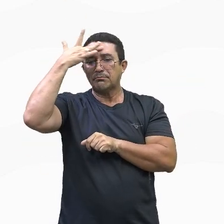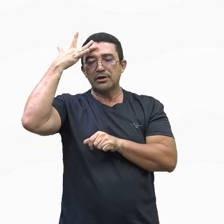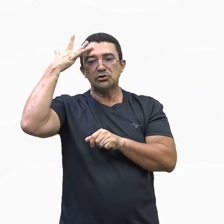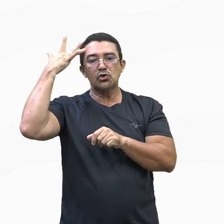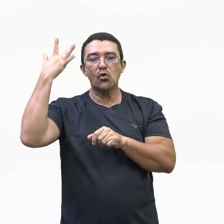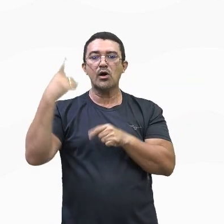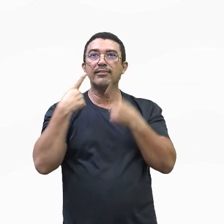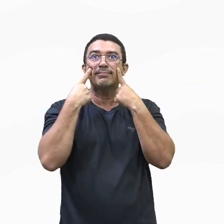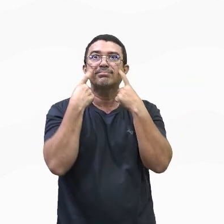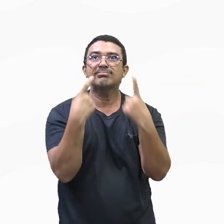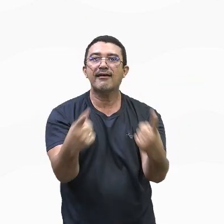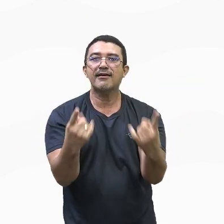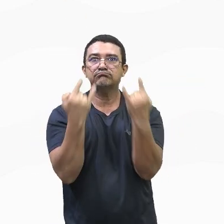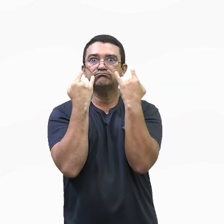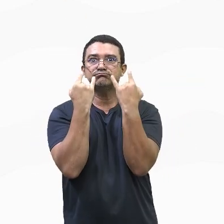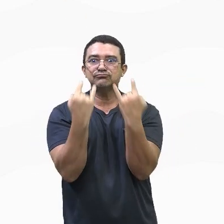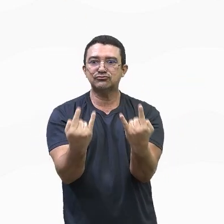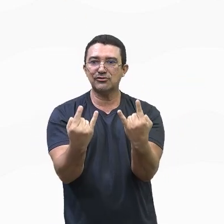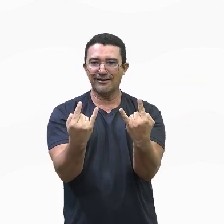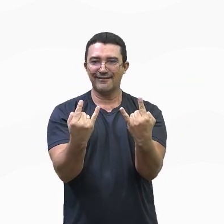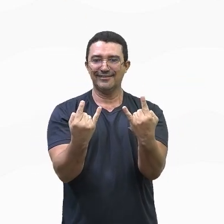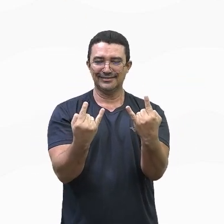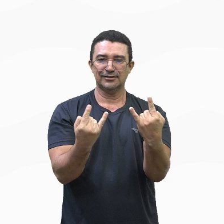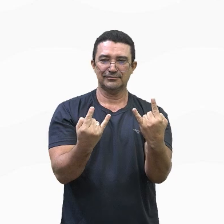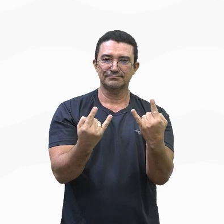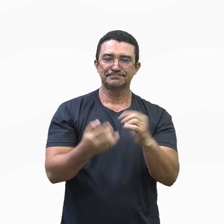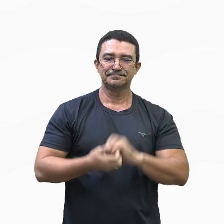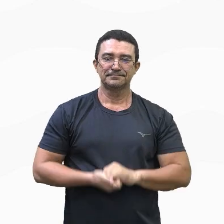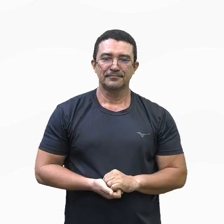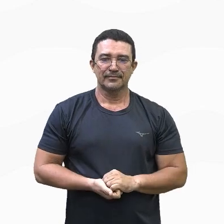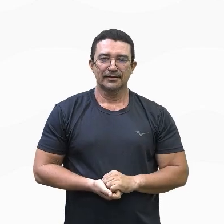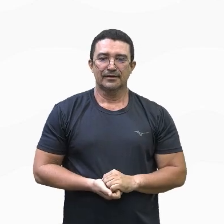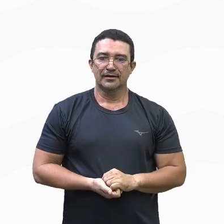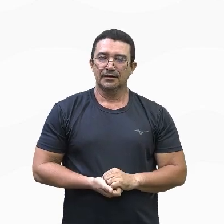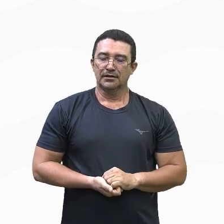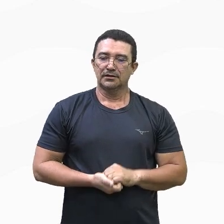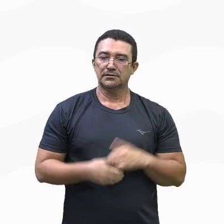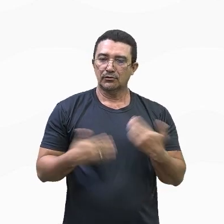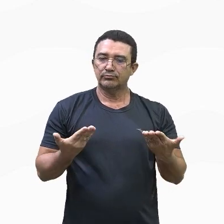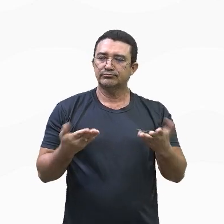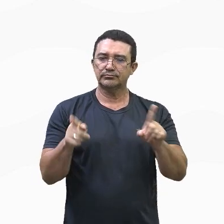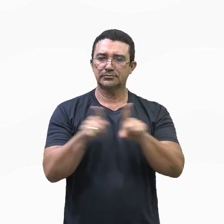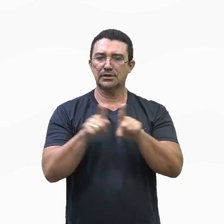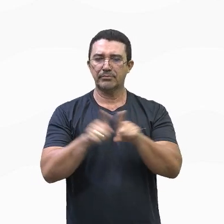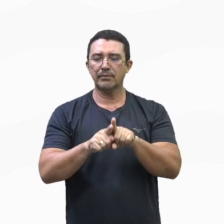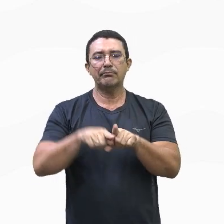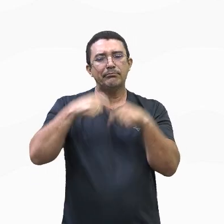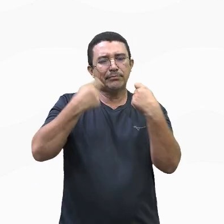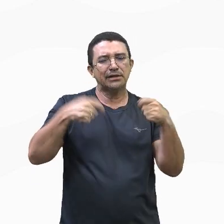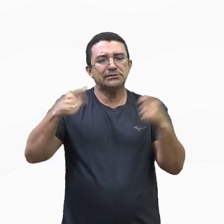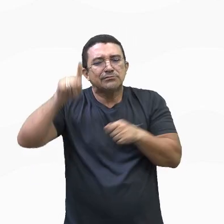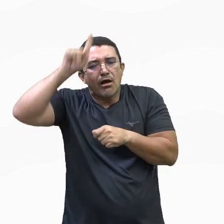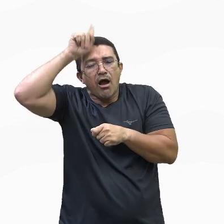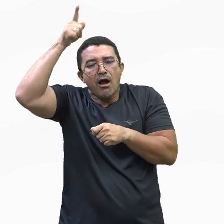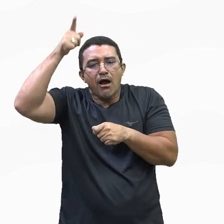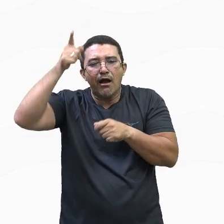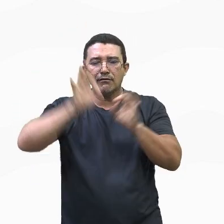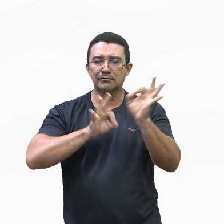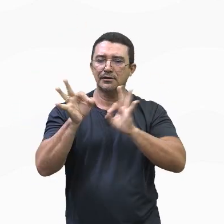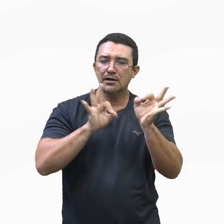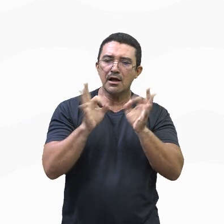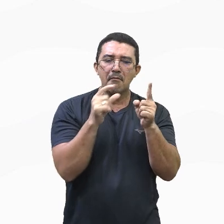a atenção do público, tá? E aí a gente usa também muito a questão da criatividade, então a gente faz um joguinho